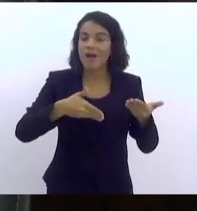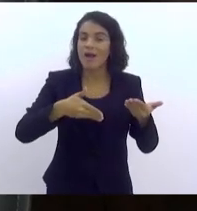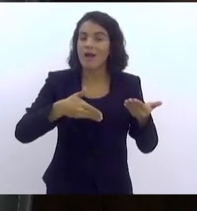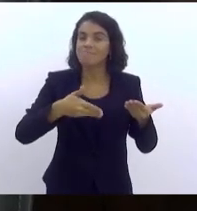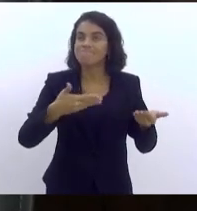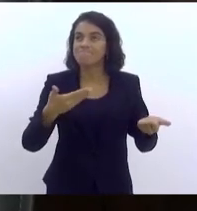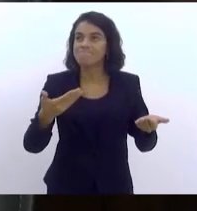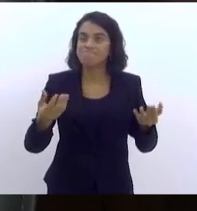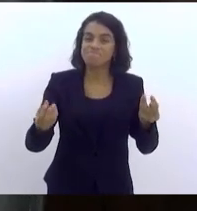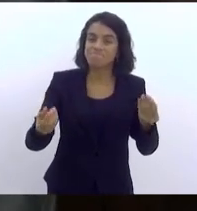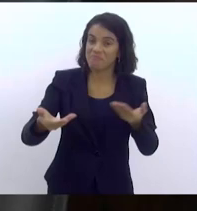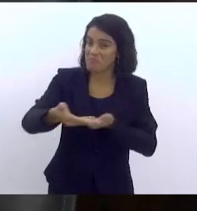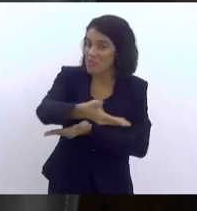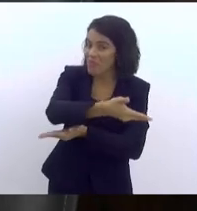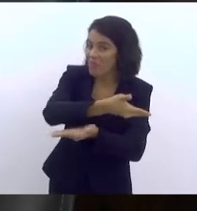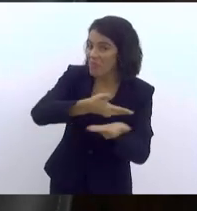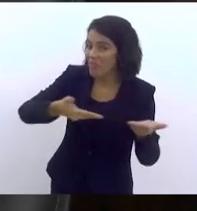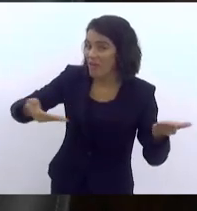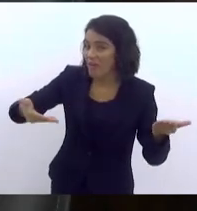de troca